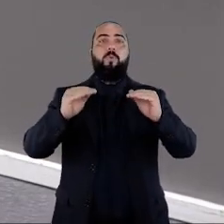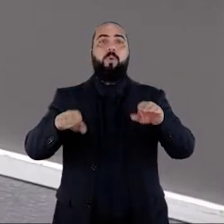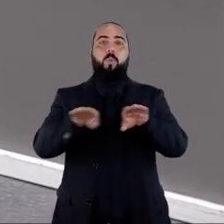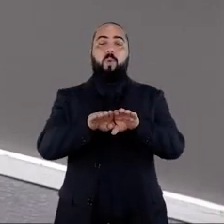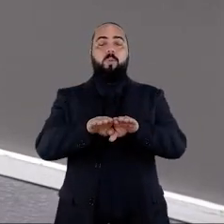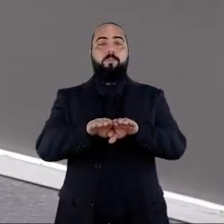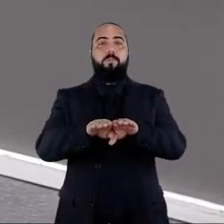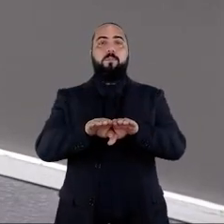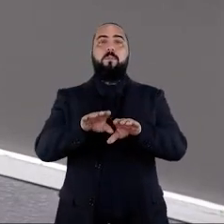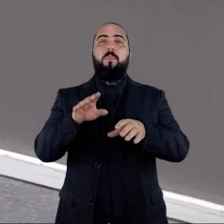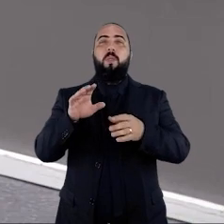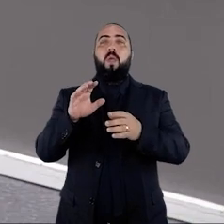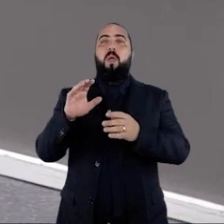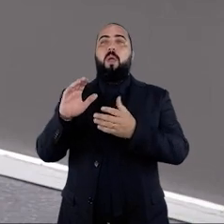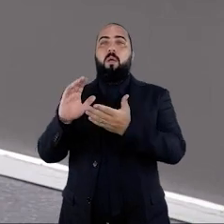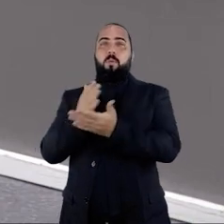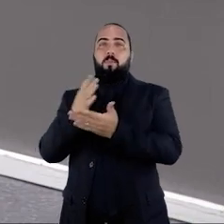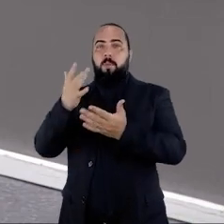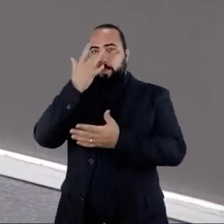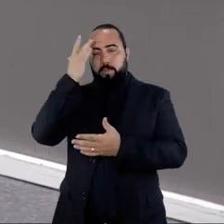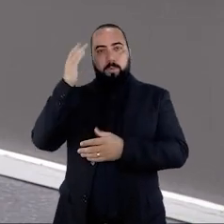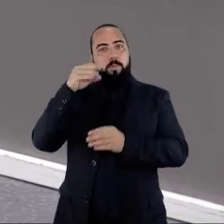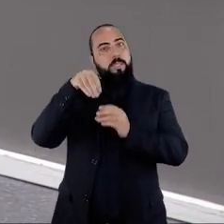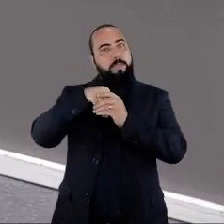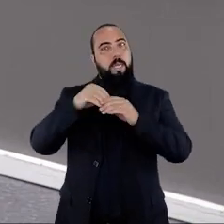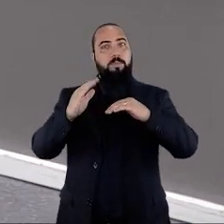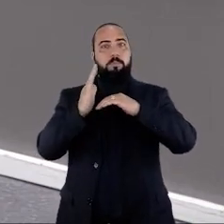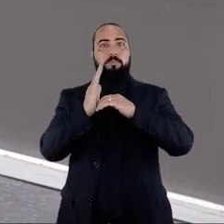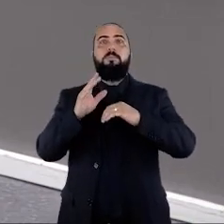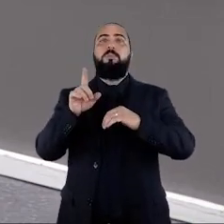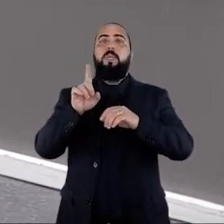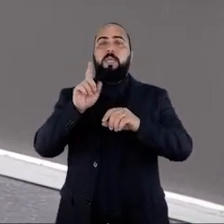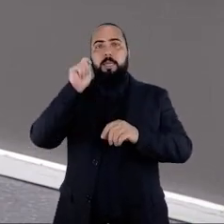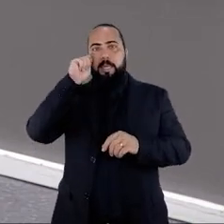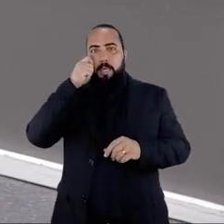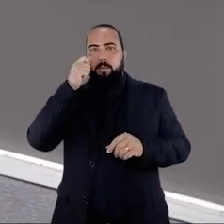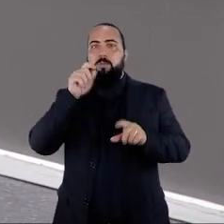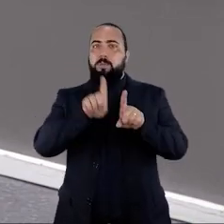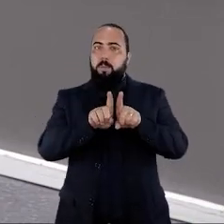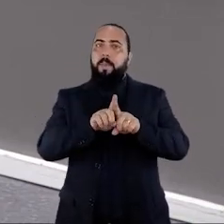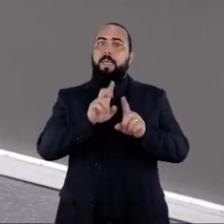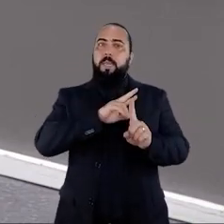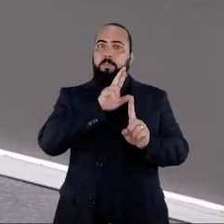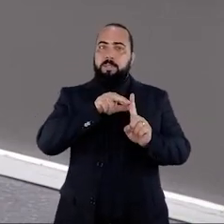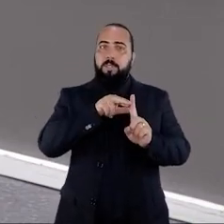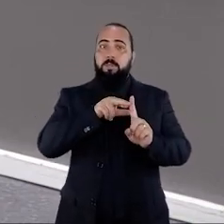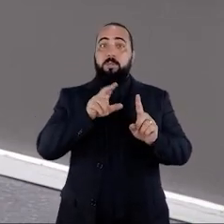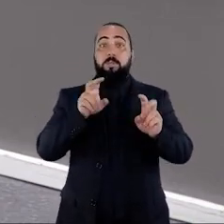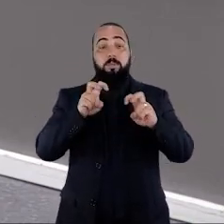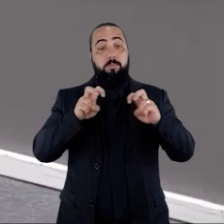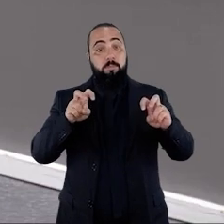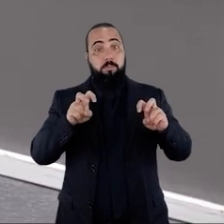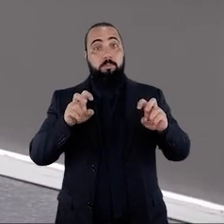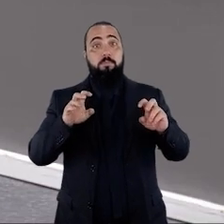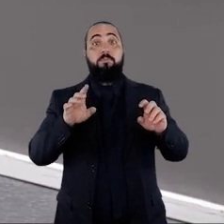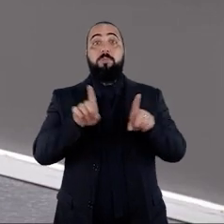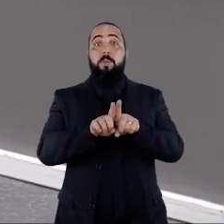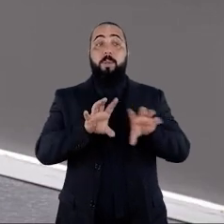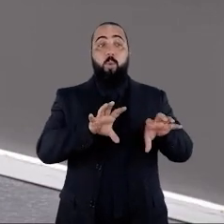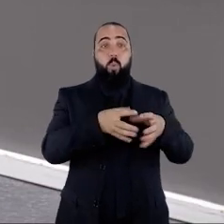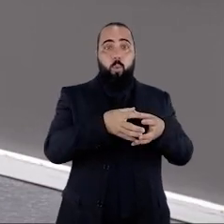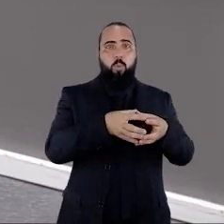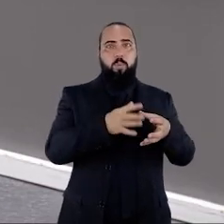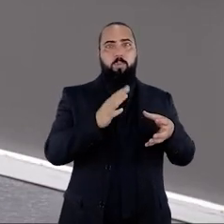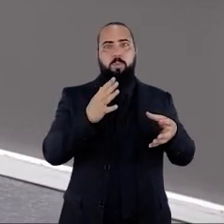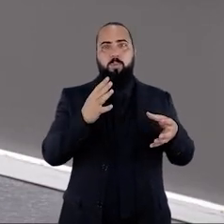ser considerado como de equidade. Parlamentares negras e negras, por sua vez, também estão subrepresentados. Considerando as bancadas eleitas para Senado e Câmara,